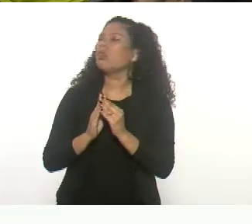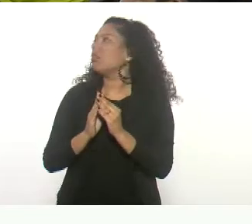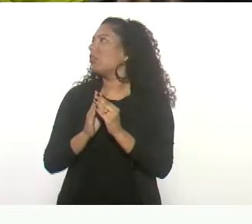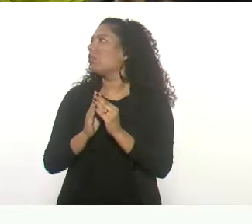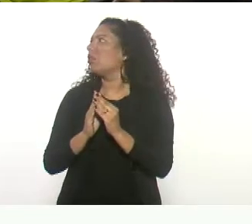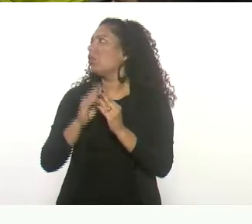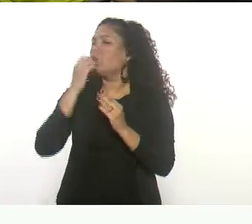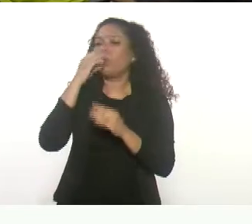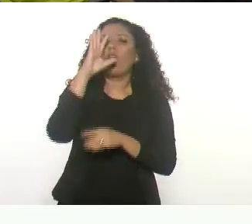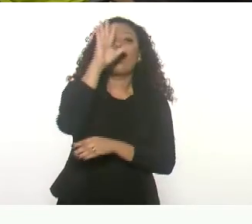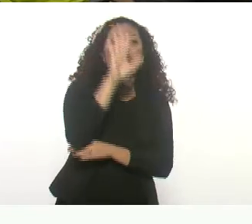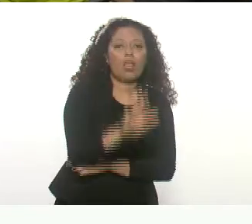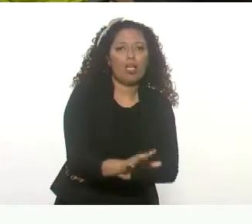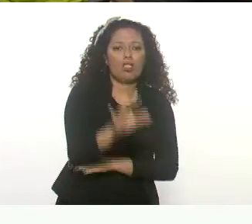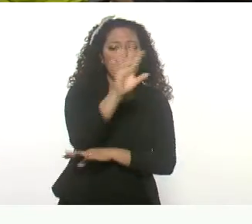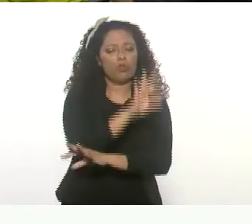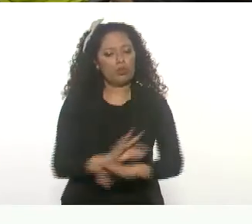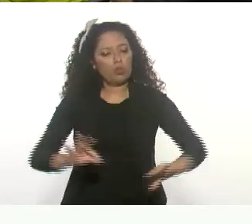Boa tarde a todos.